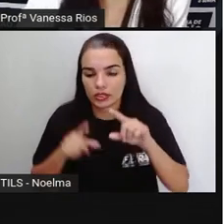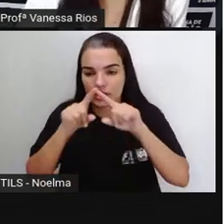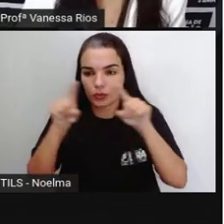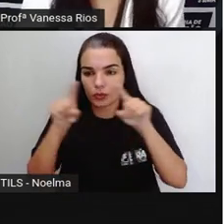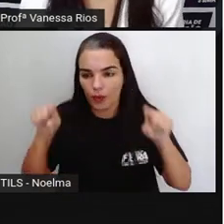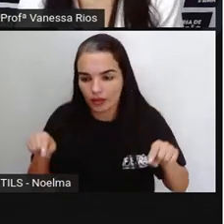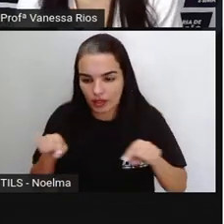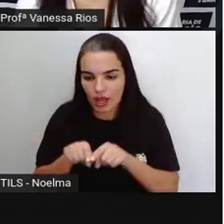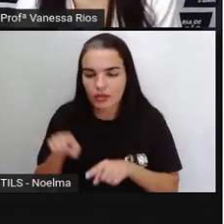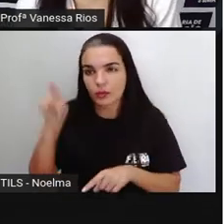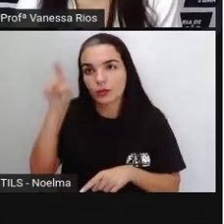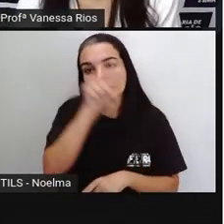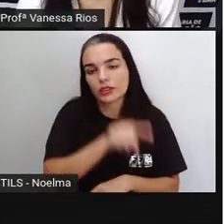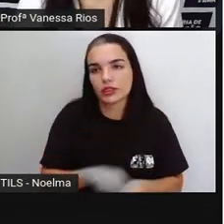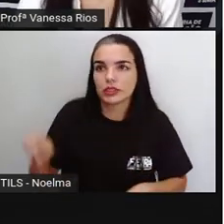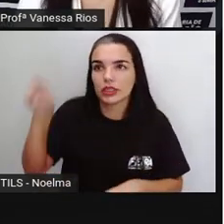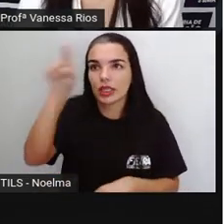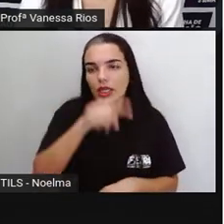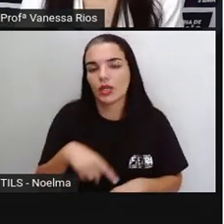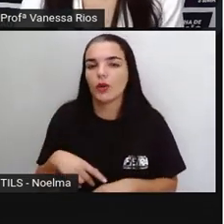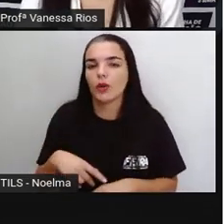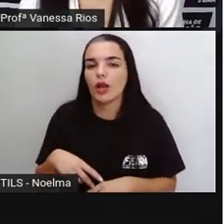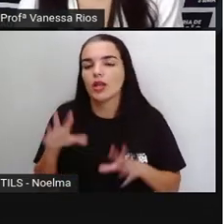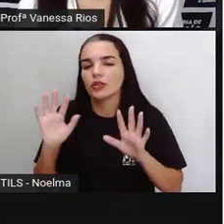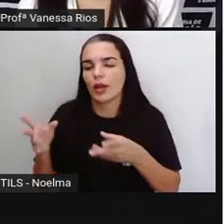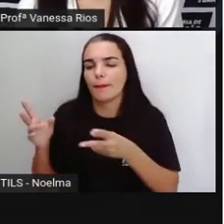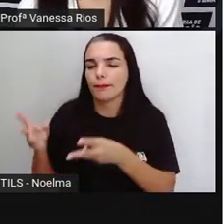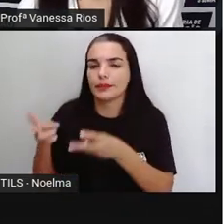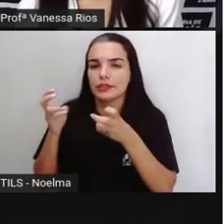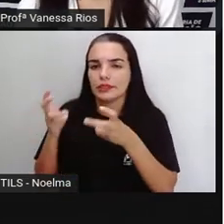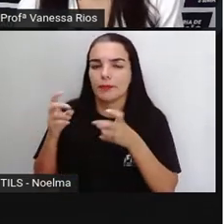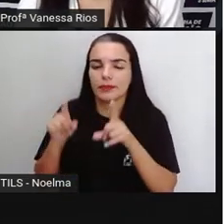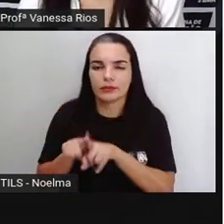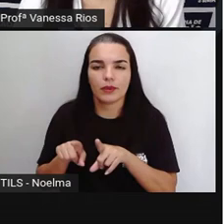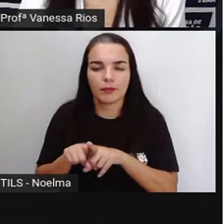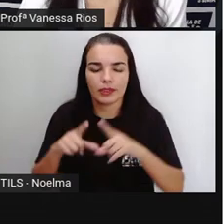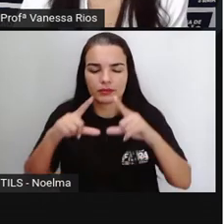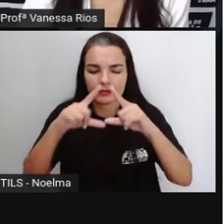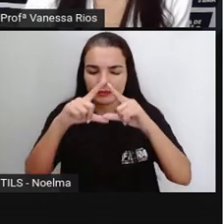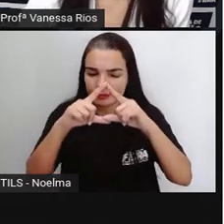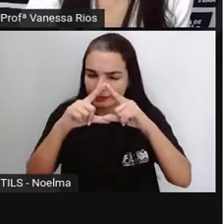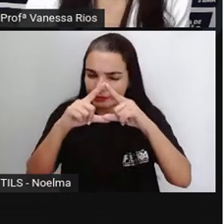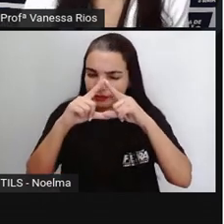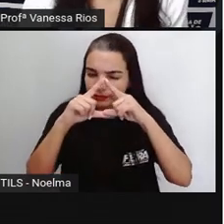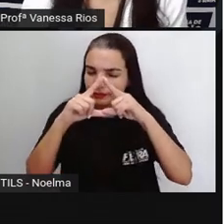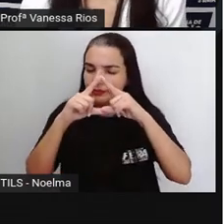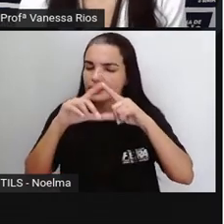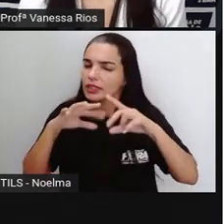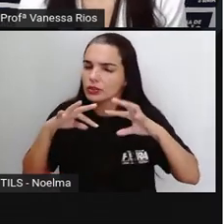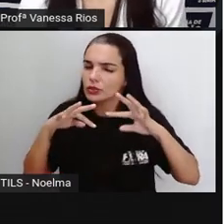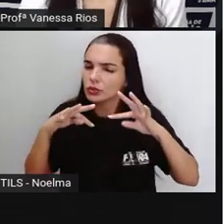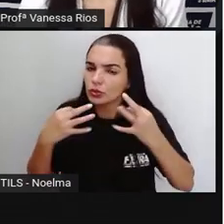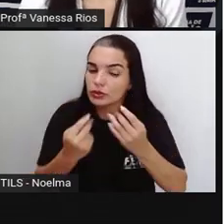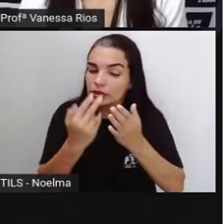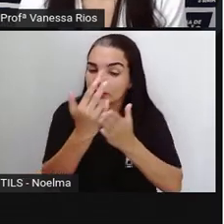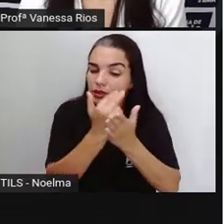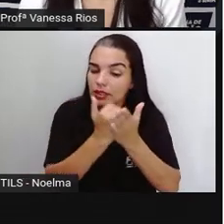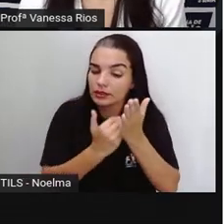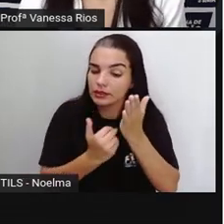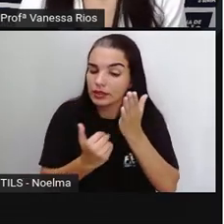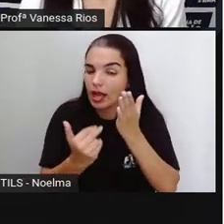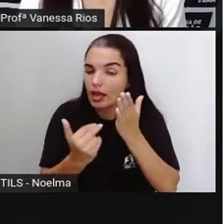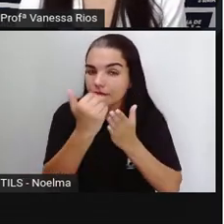do círculo, do retângulo, percebendo aí também o triângulo, o losango,